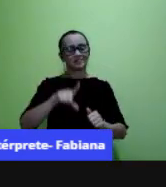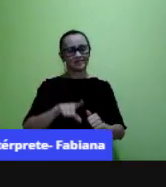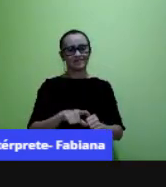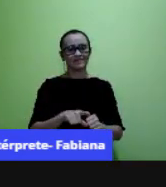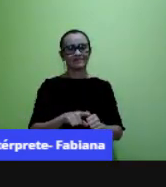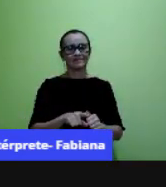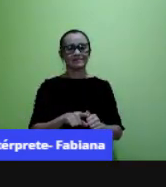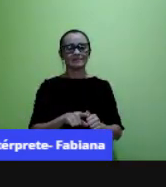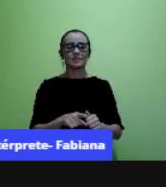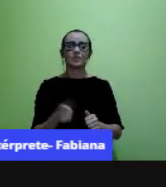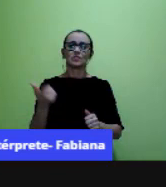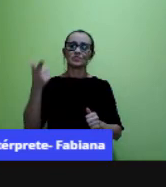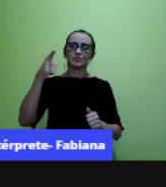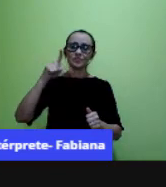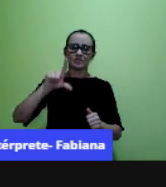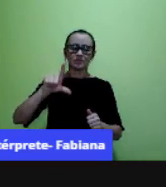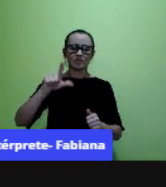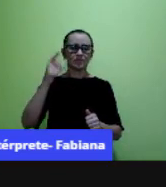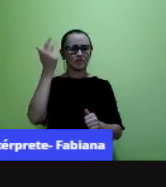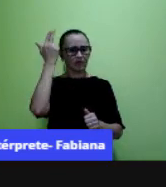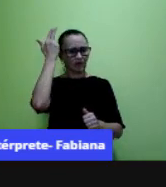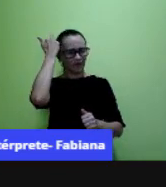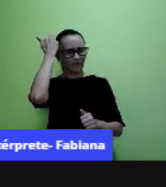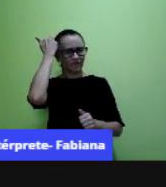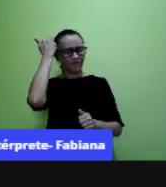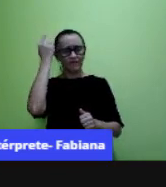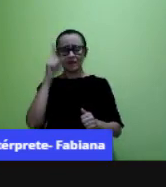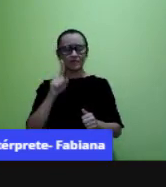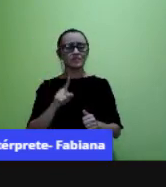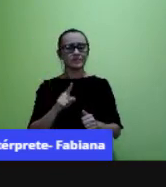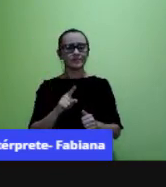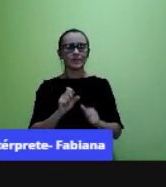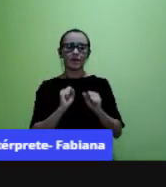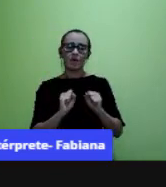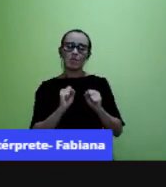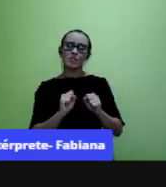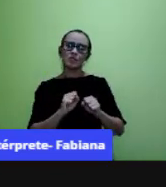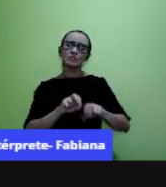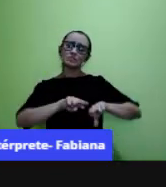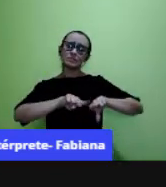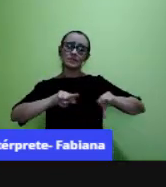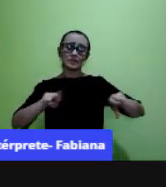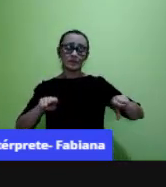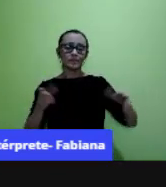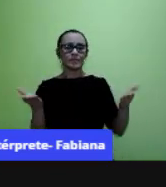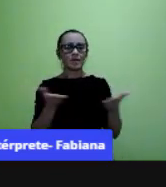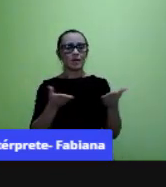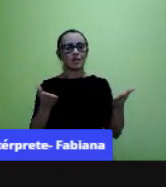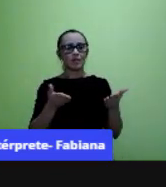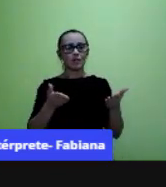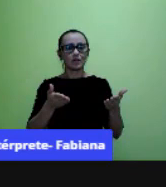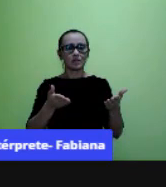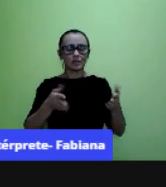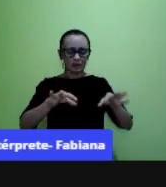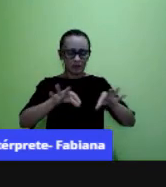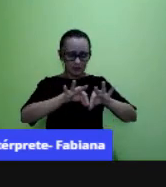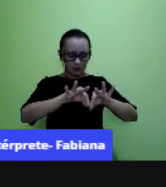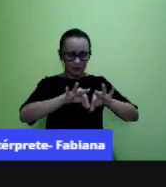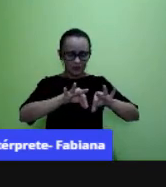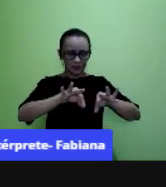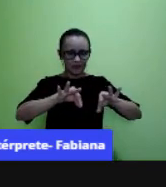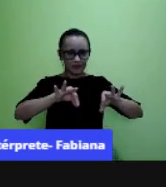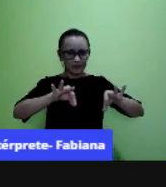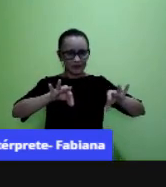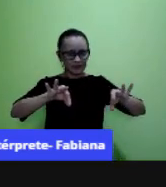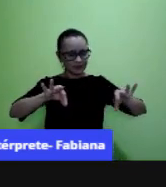novo, imitando o coelhinho? Não. Eu posso variar essa atividade de salto. Agora eu vou pedir para que desenhe uma linha no chão e ele